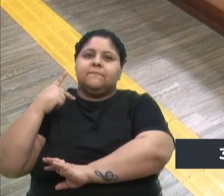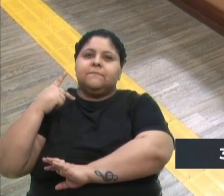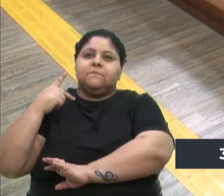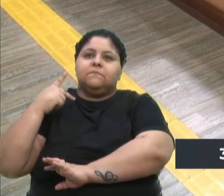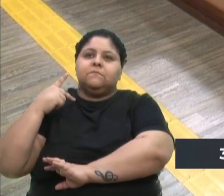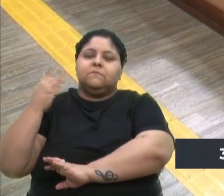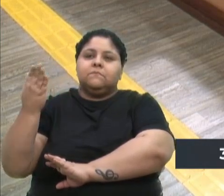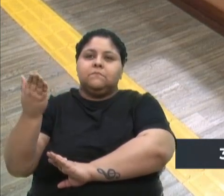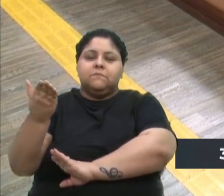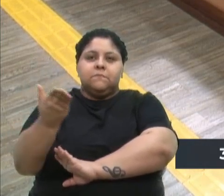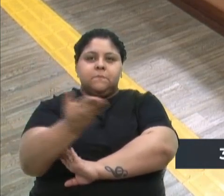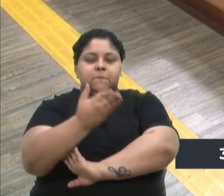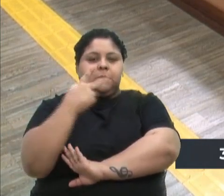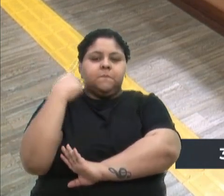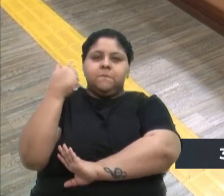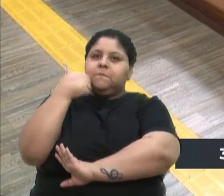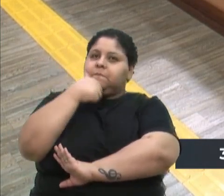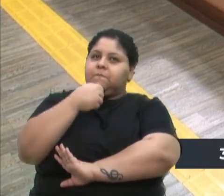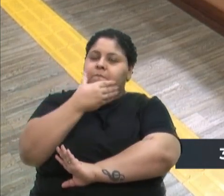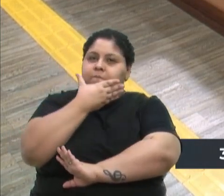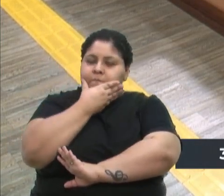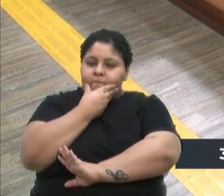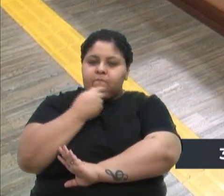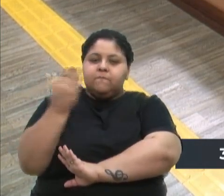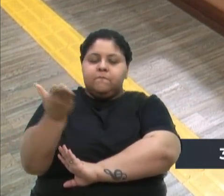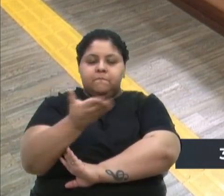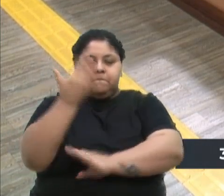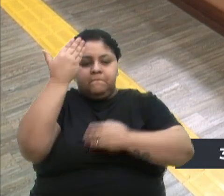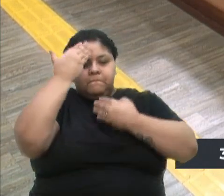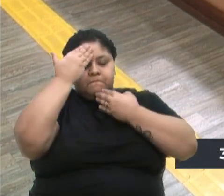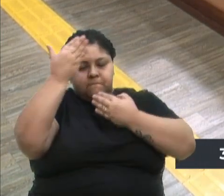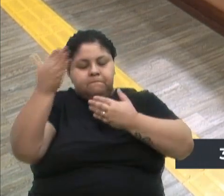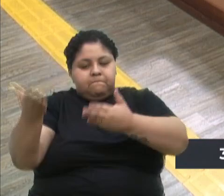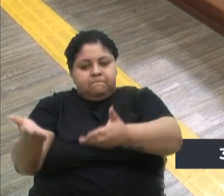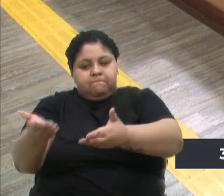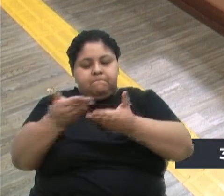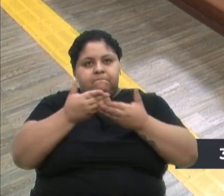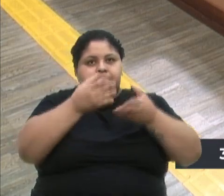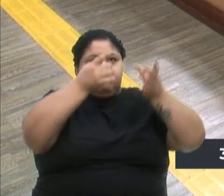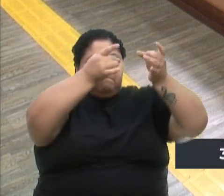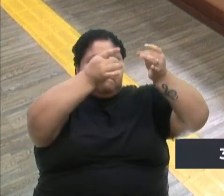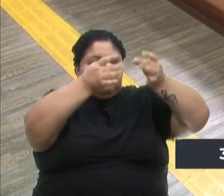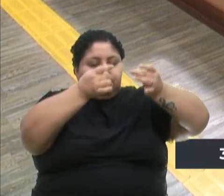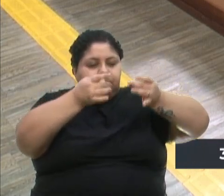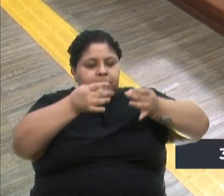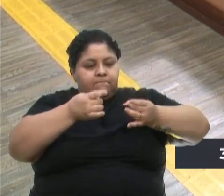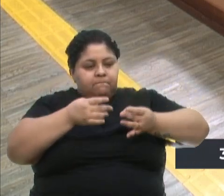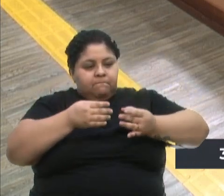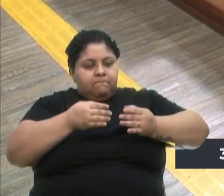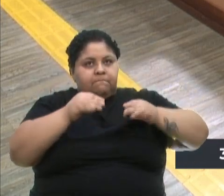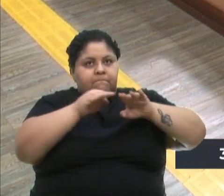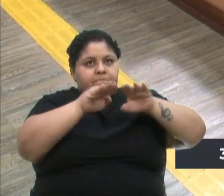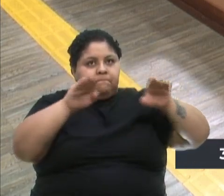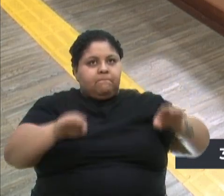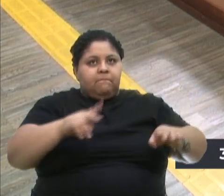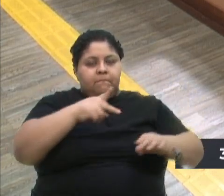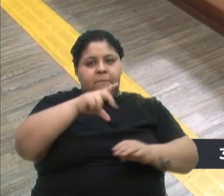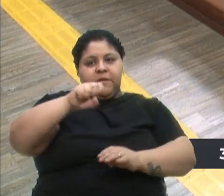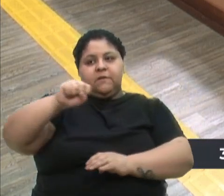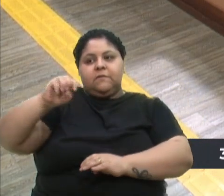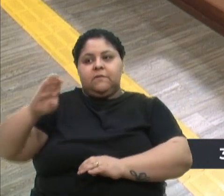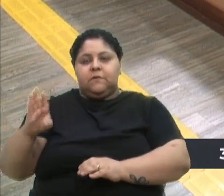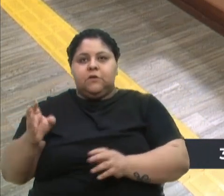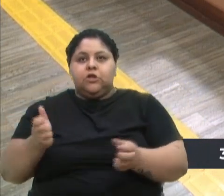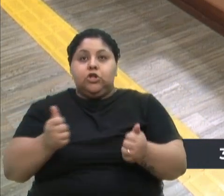vereadores. Nosso agradecimento a esta casa por nos receber, em especial a bancada do PSB, através do